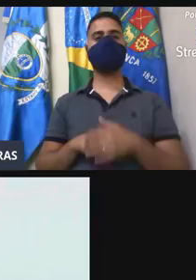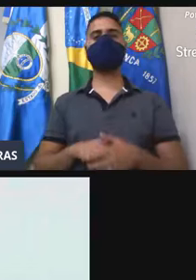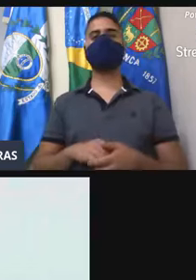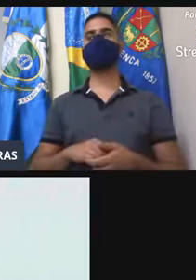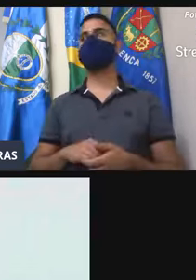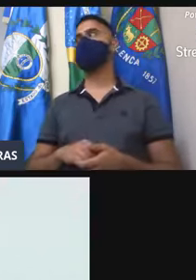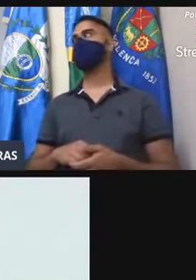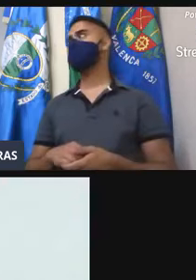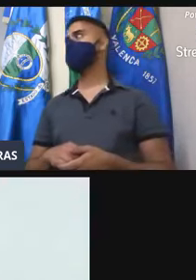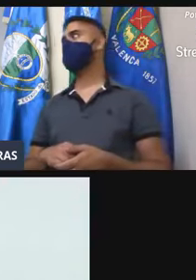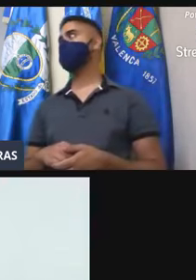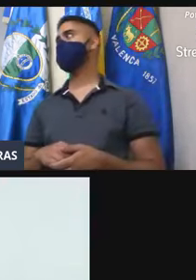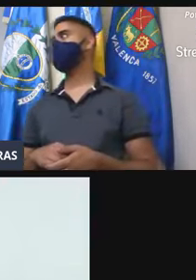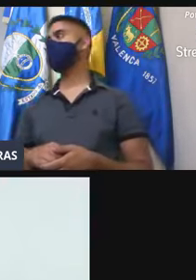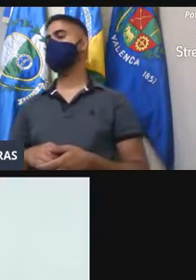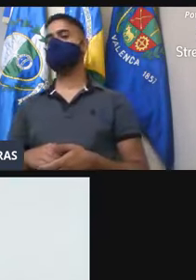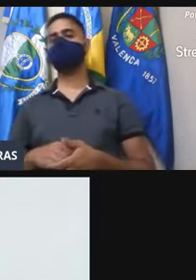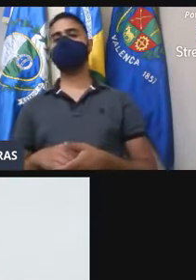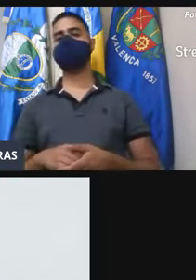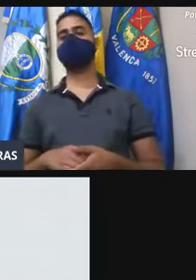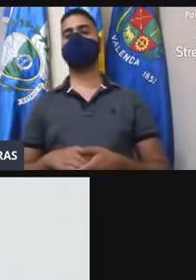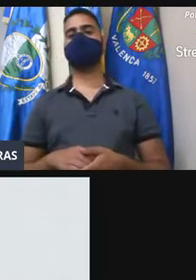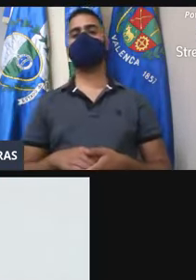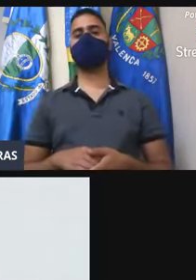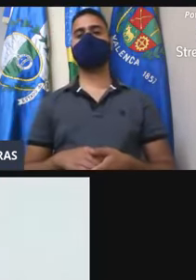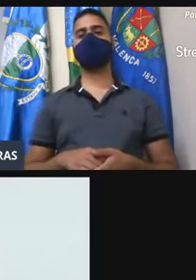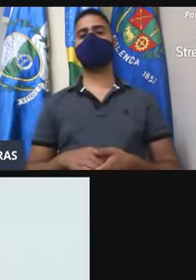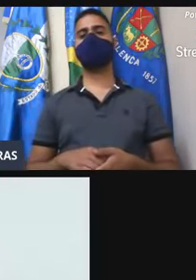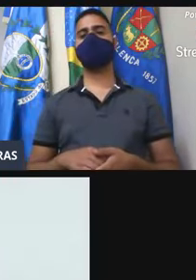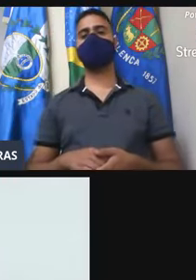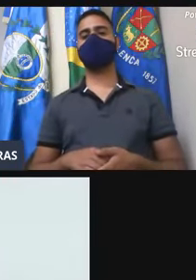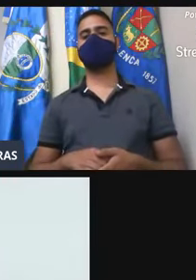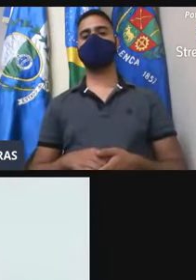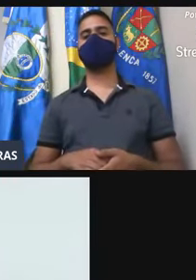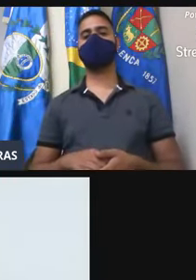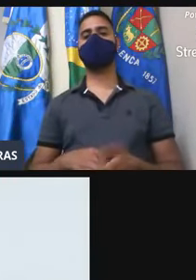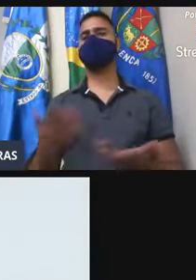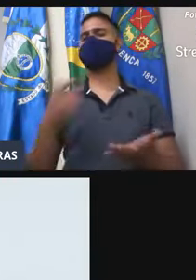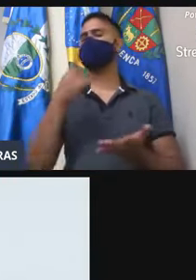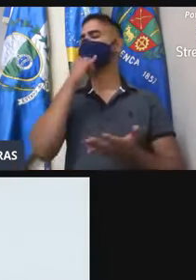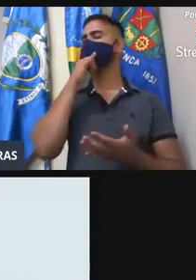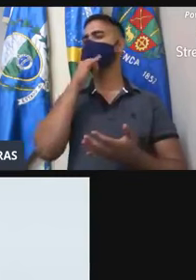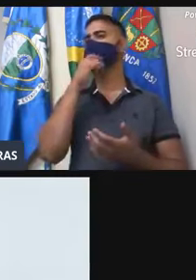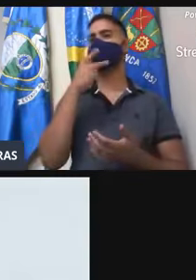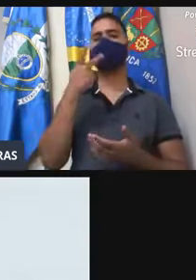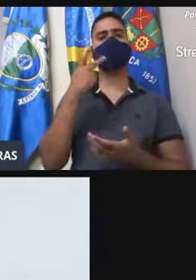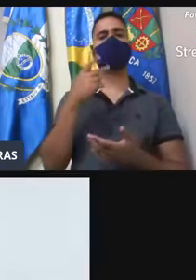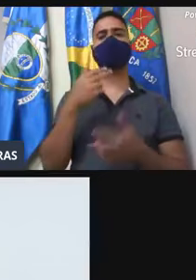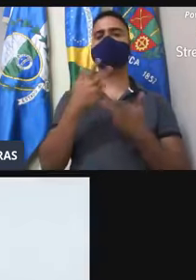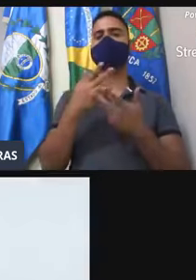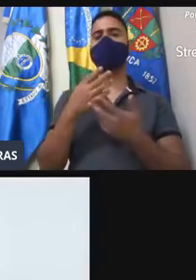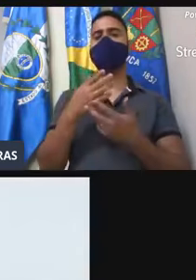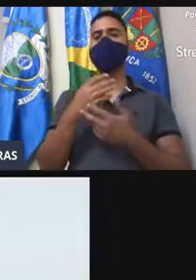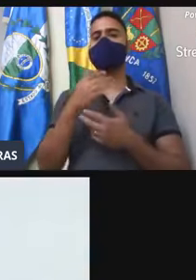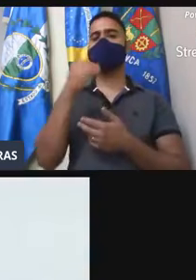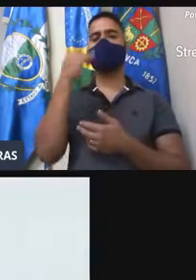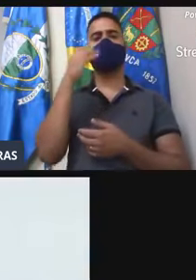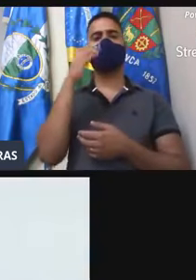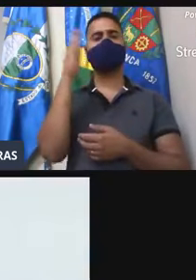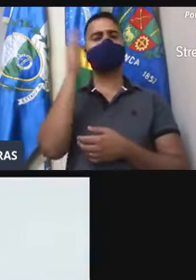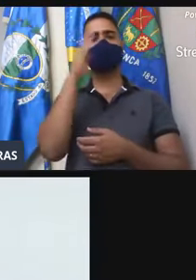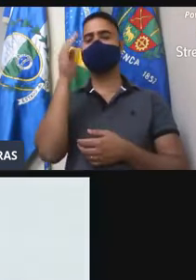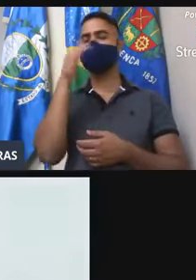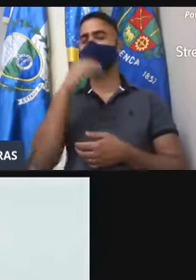Presidente, superando esse assunto, infelizmente, eu perdi muito tempo tendo que falar dessa babaquice da empresa, eu